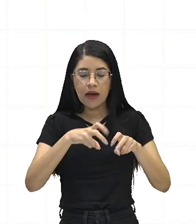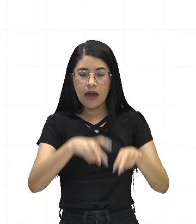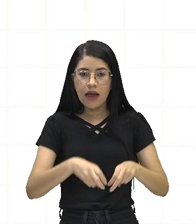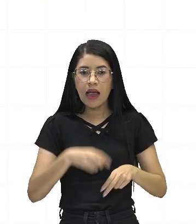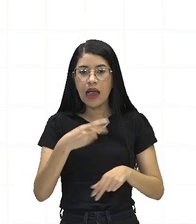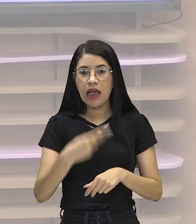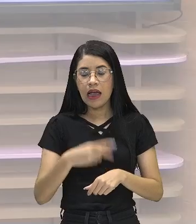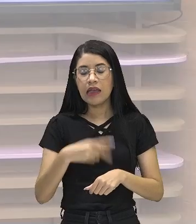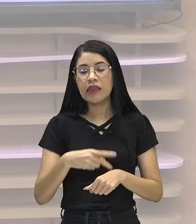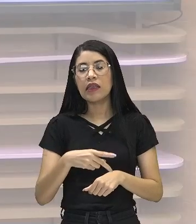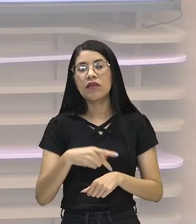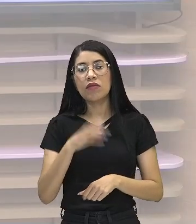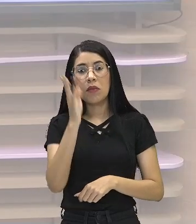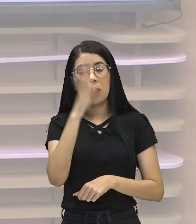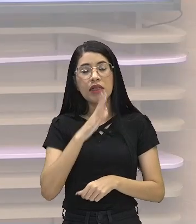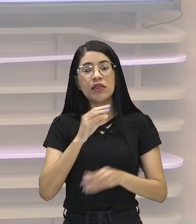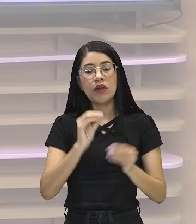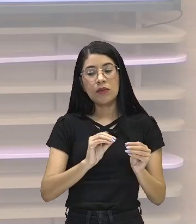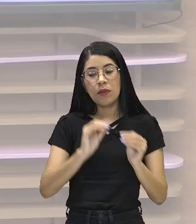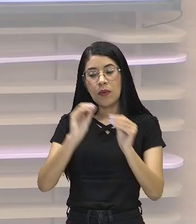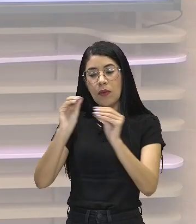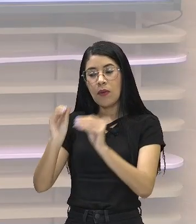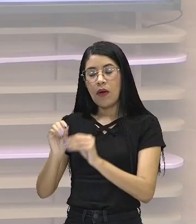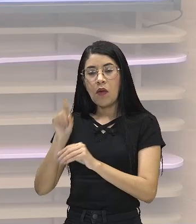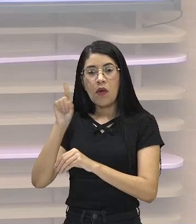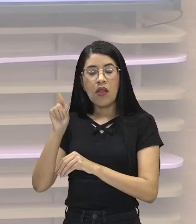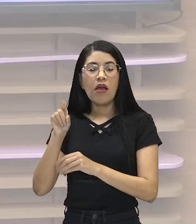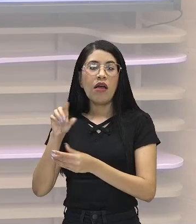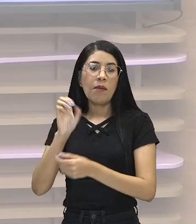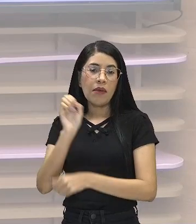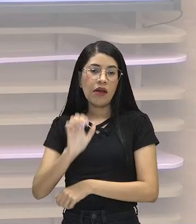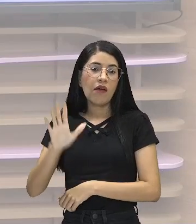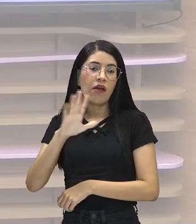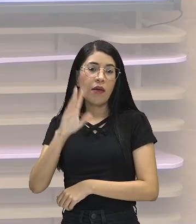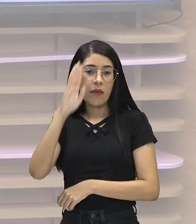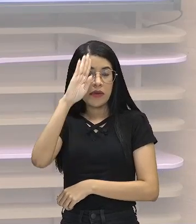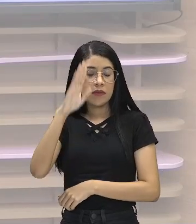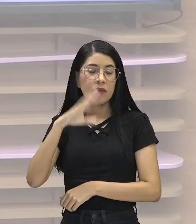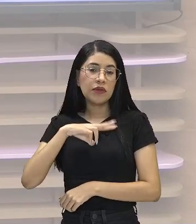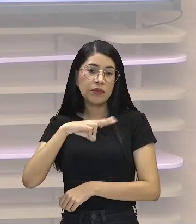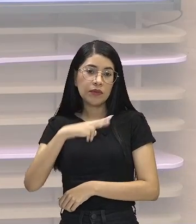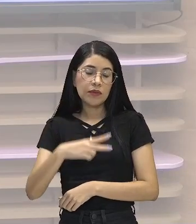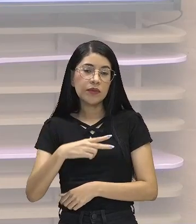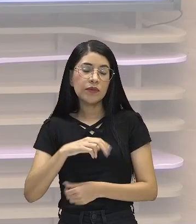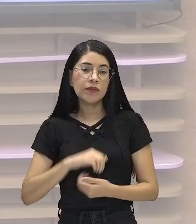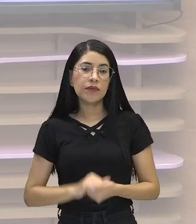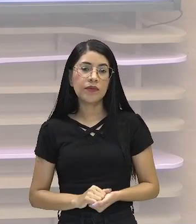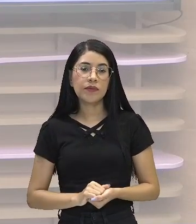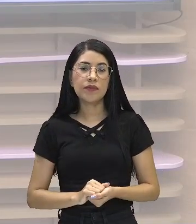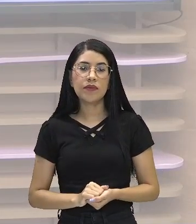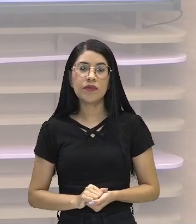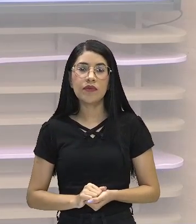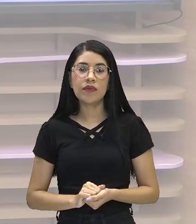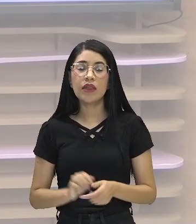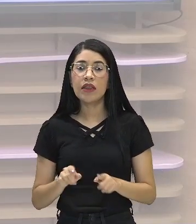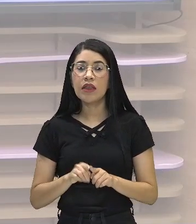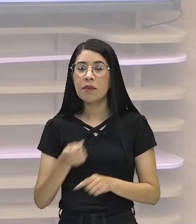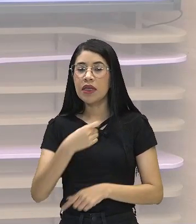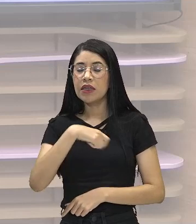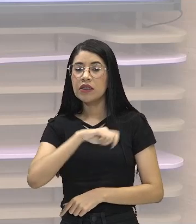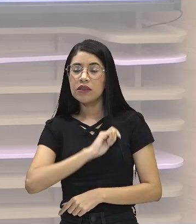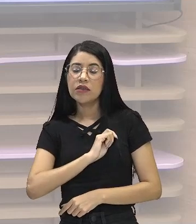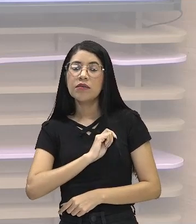enviado ali para a Europa, tá bom? Especificamente, principalmente ali para Portugal, para a